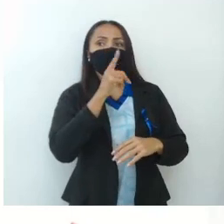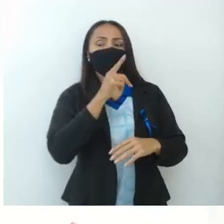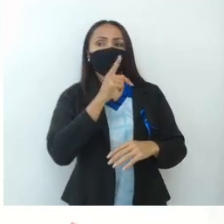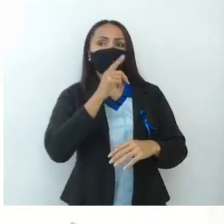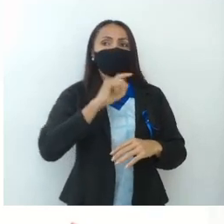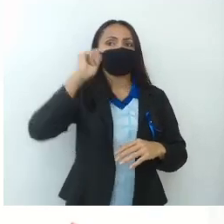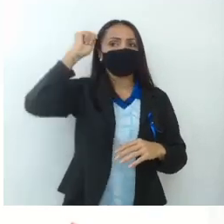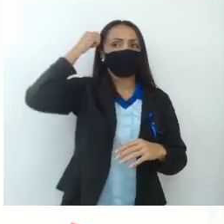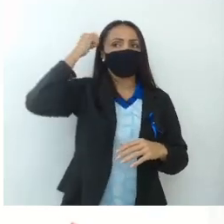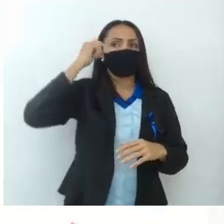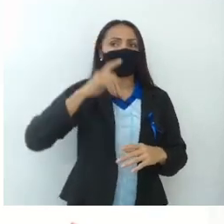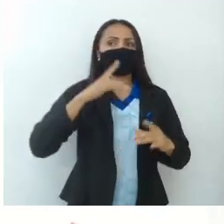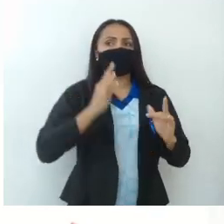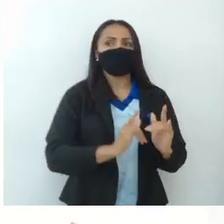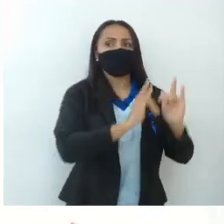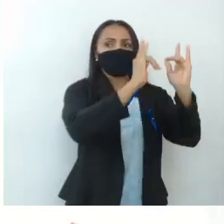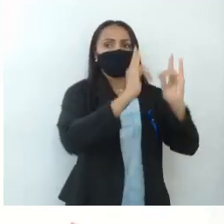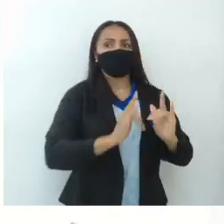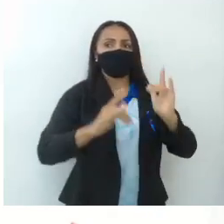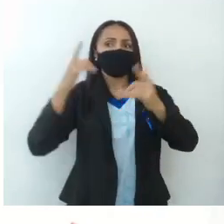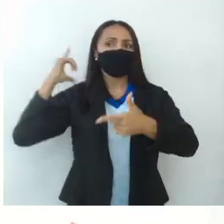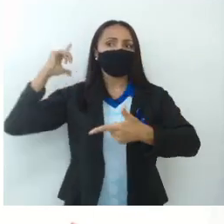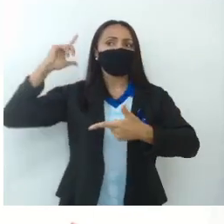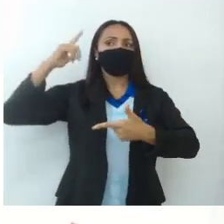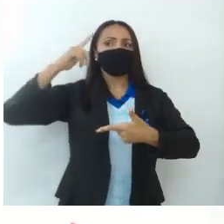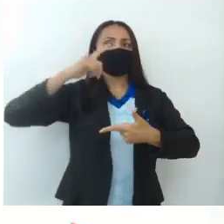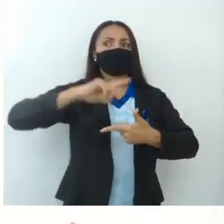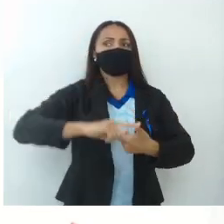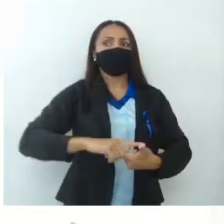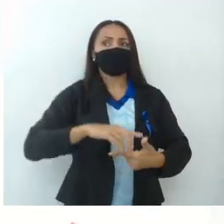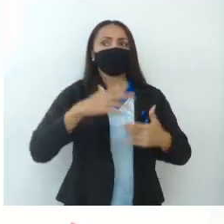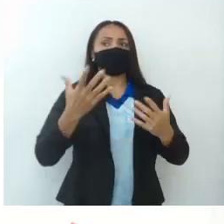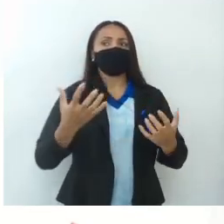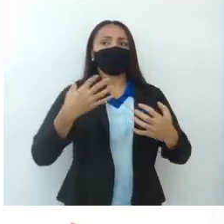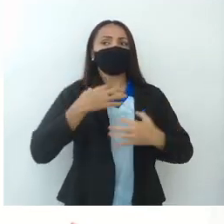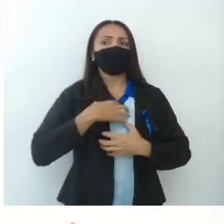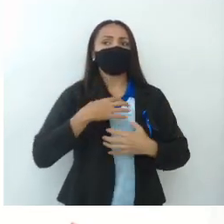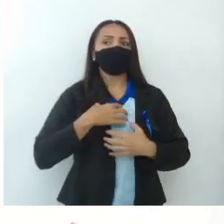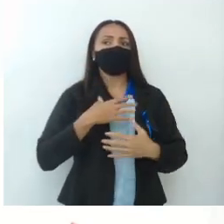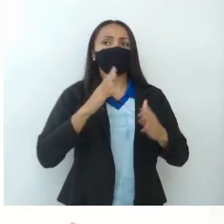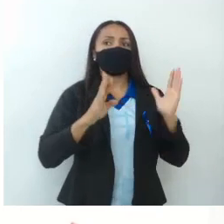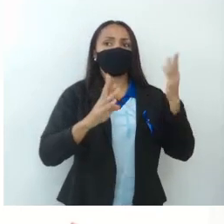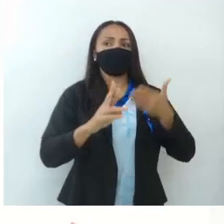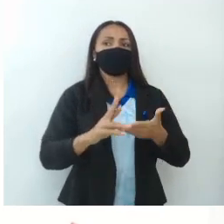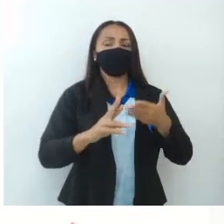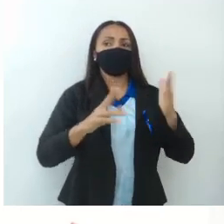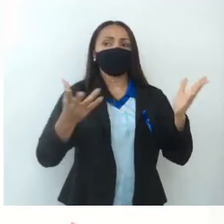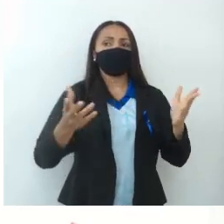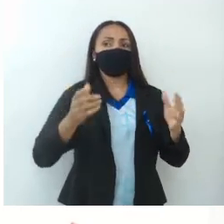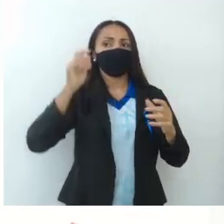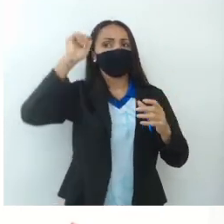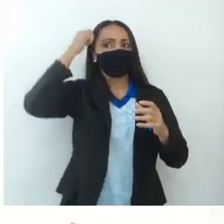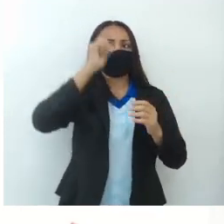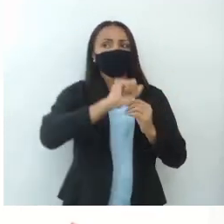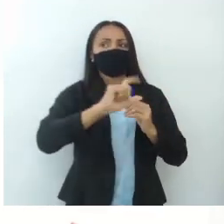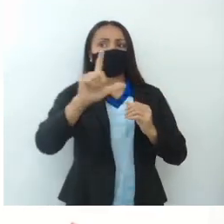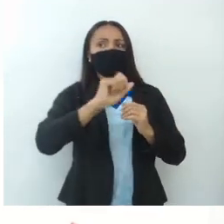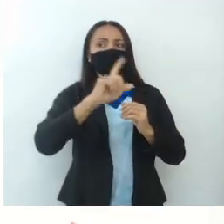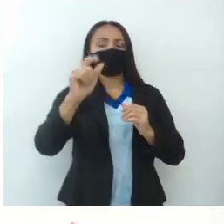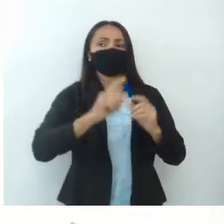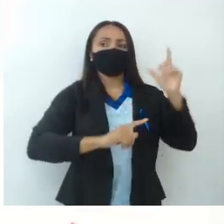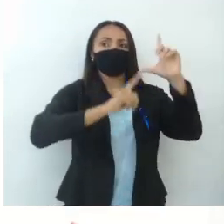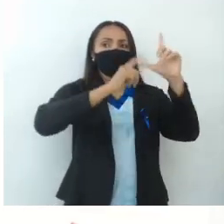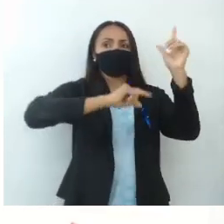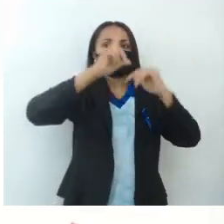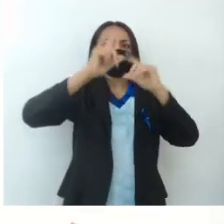negra, torres da tradição, desvairadas, aflitas, apontam para o abismo negro-azul das